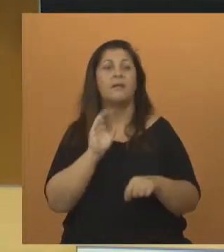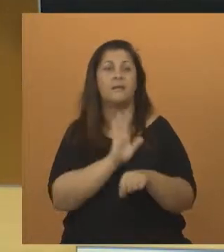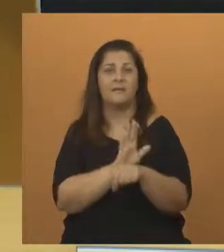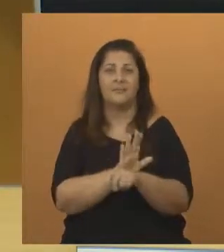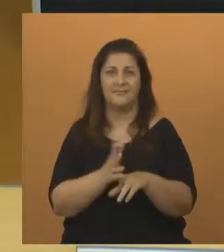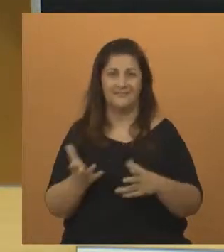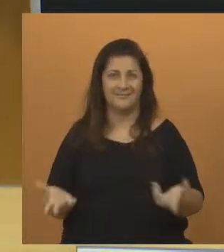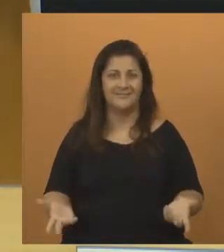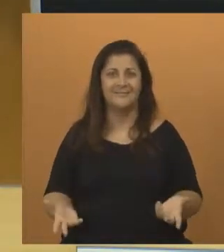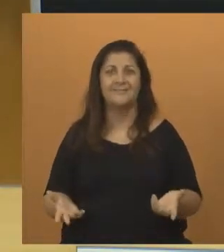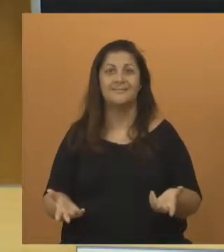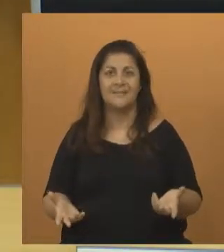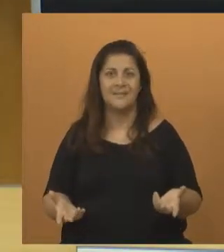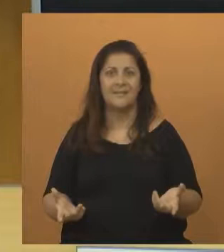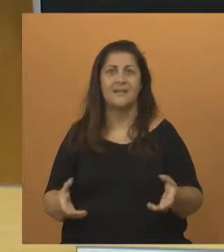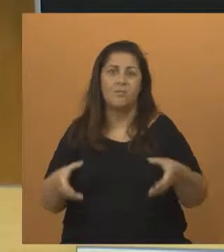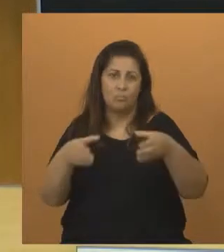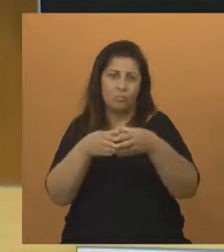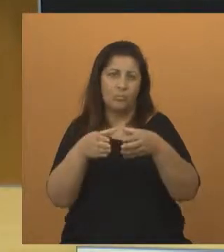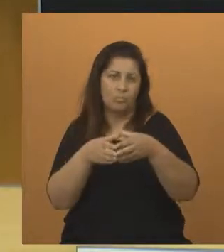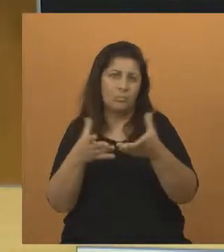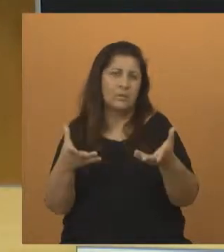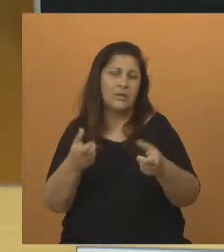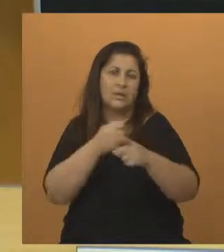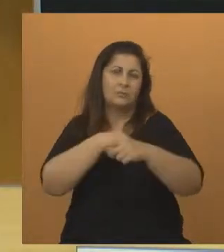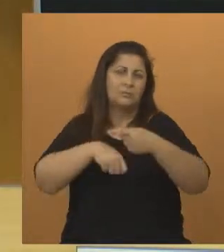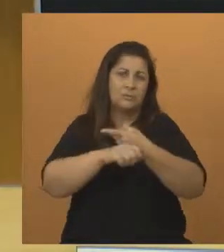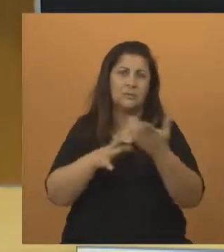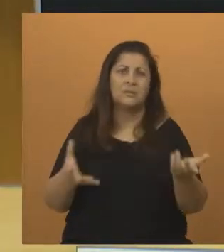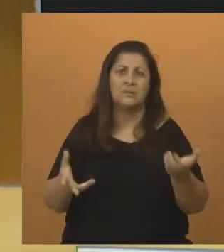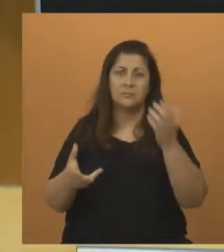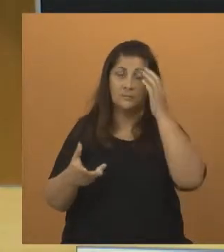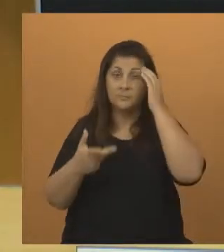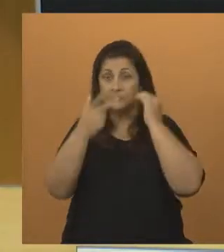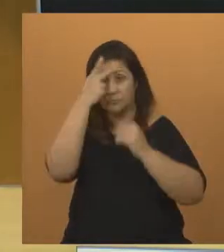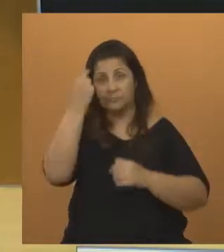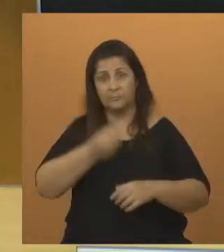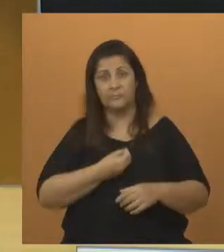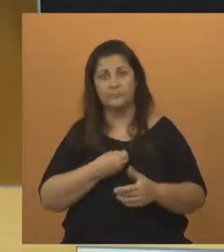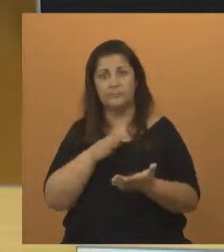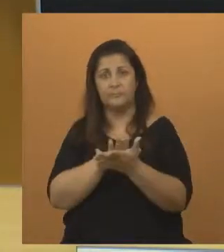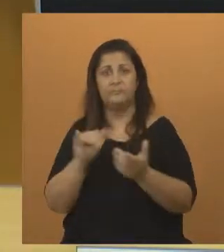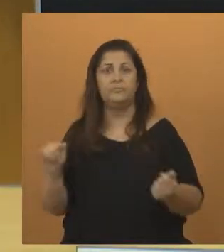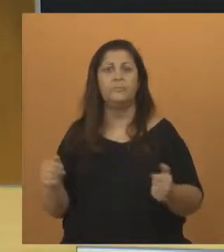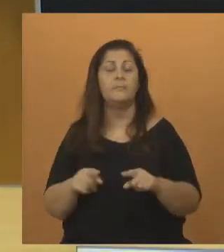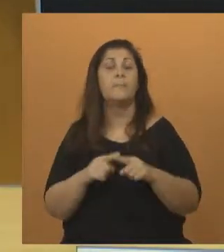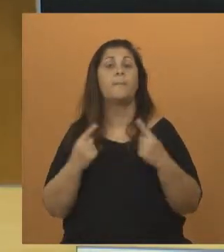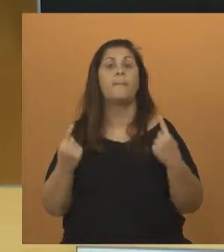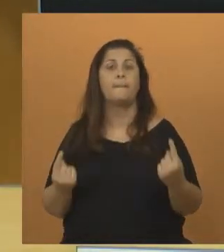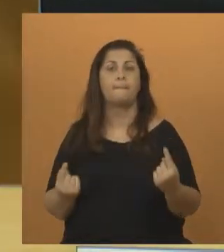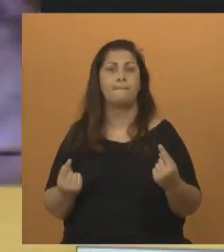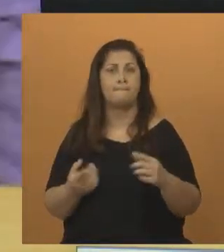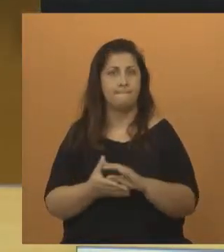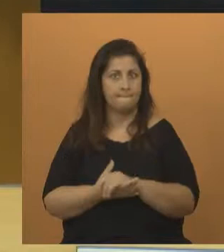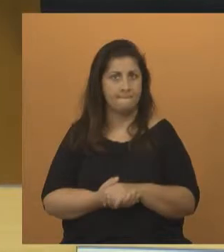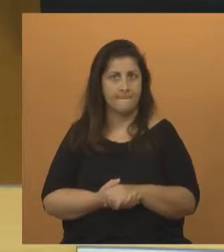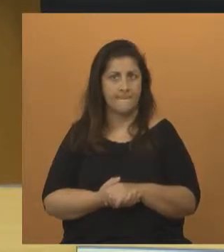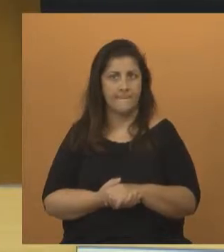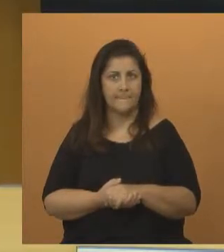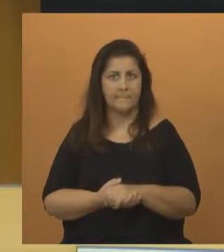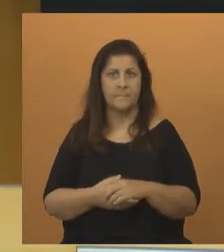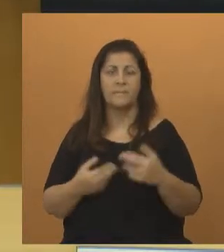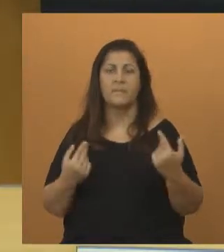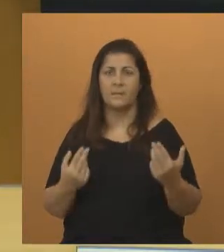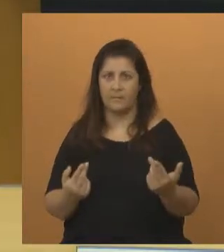favorecimento enquanto comunidade, sociedade, os moradores da cidade de Jacareí, mas a gente, assim